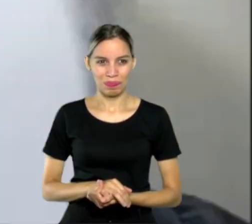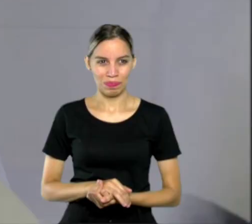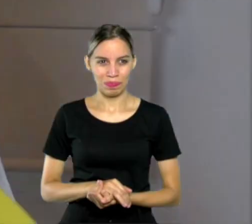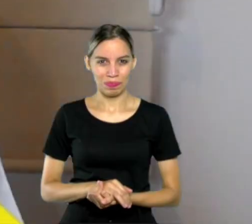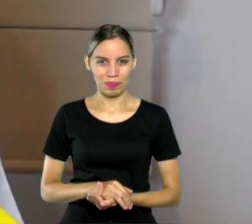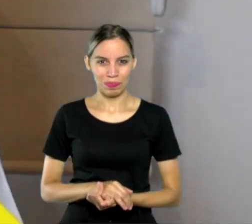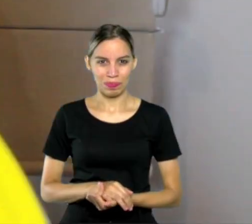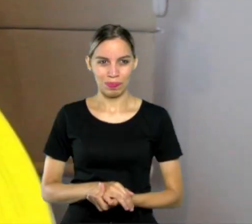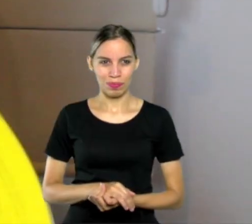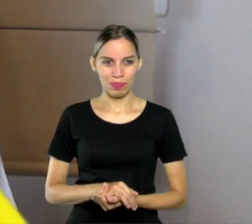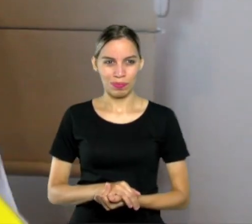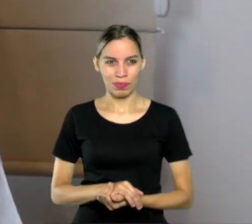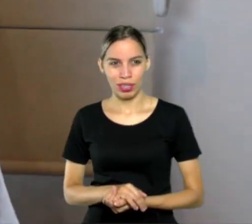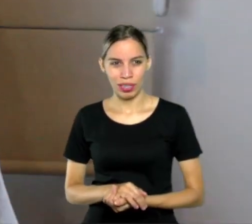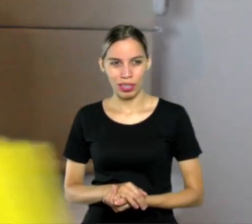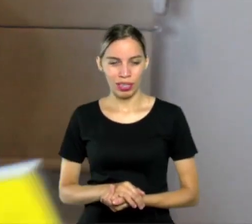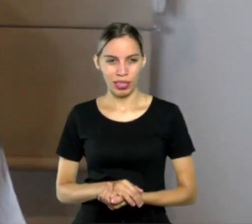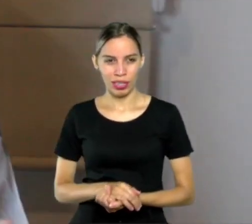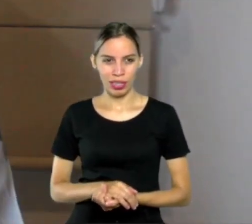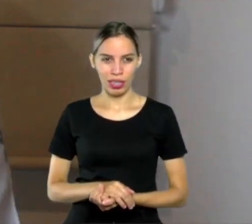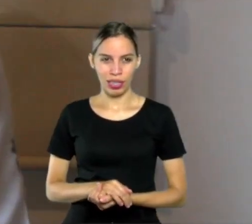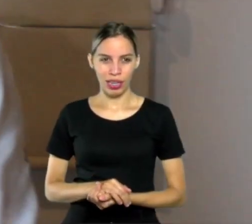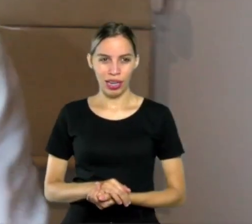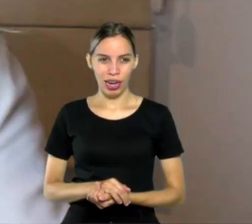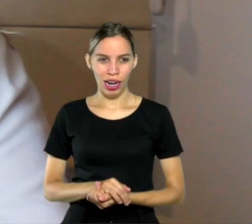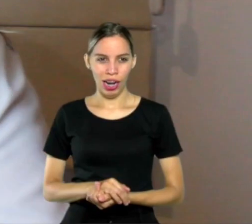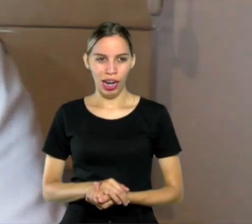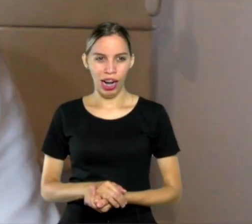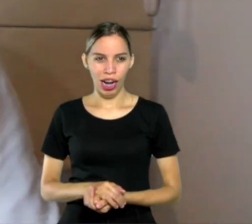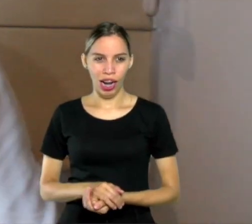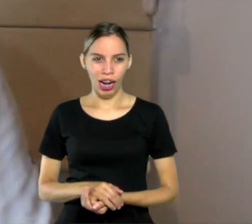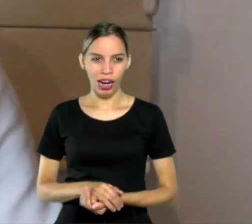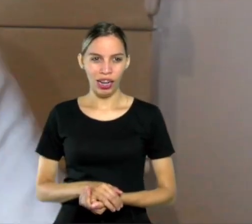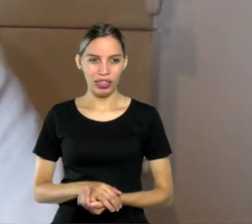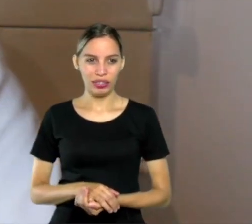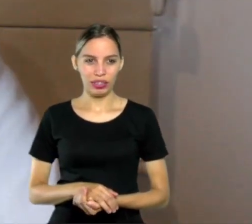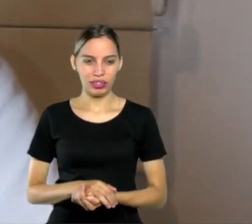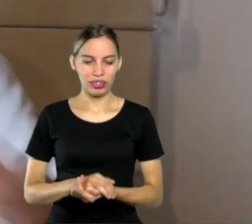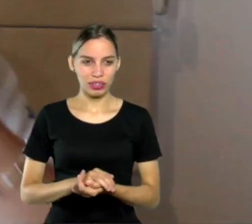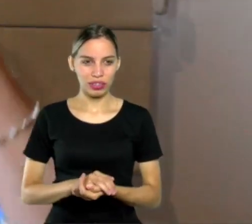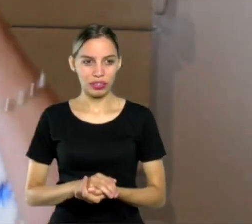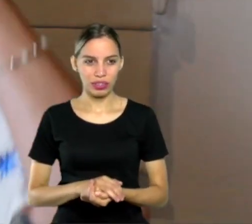Quem quiser brincar de roda, pode entrar na dança, ele termina aqui assim.